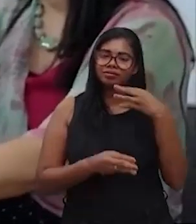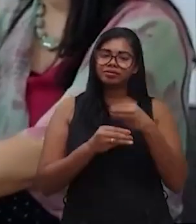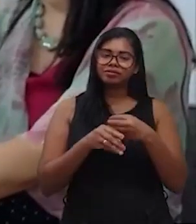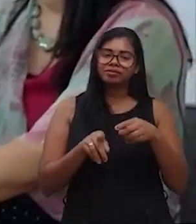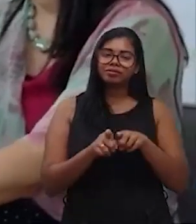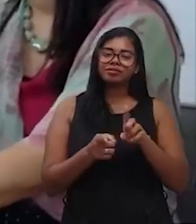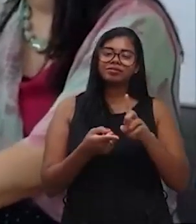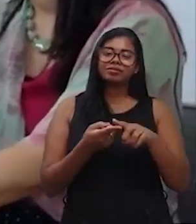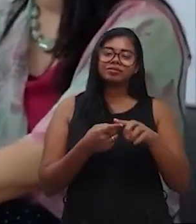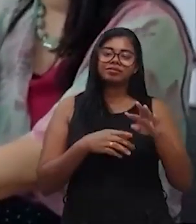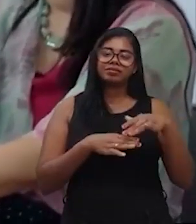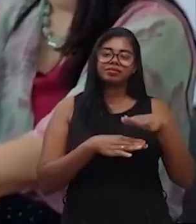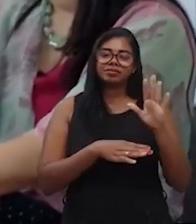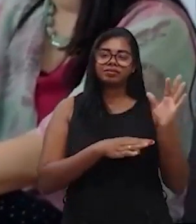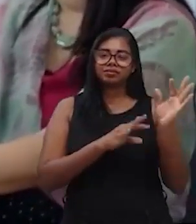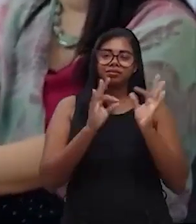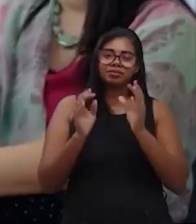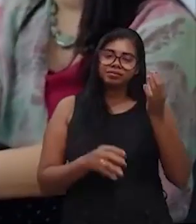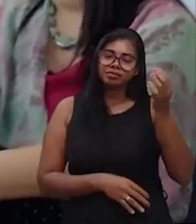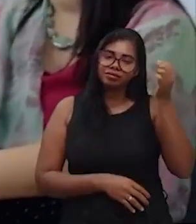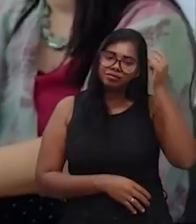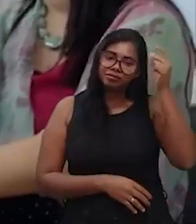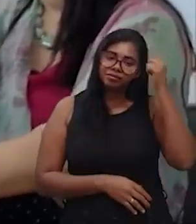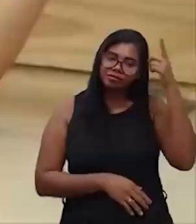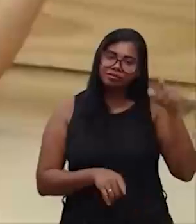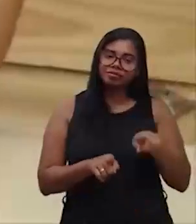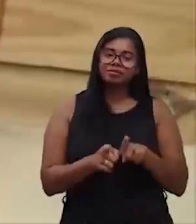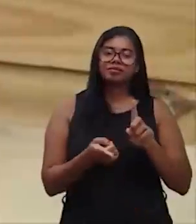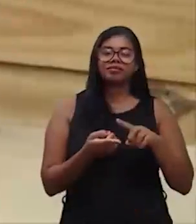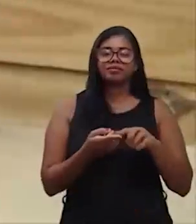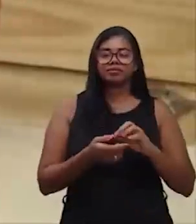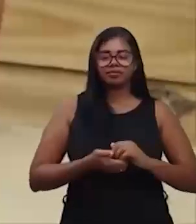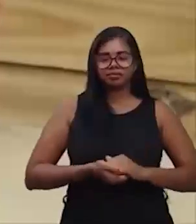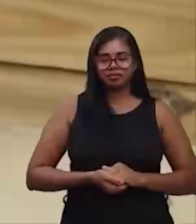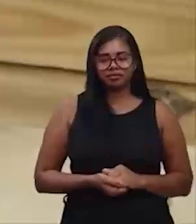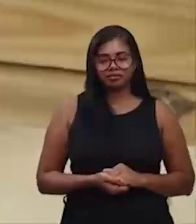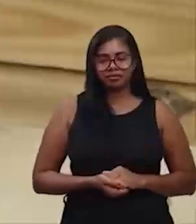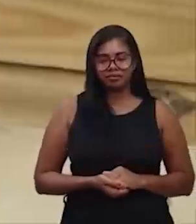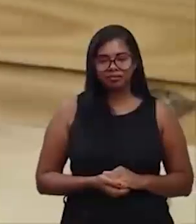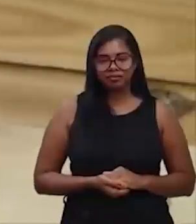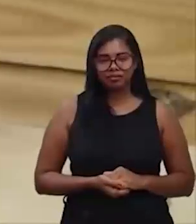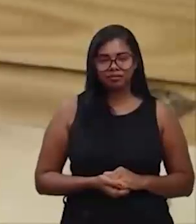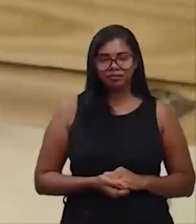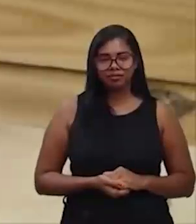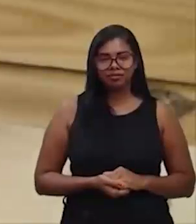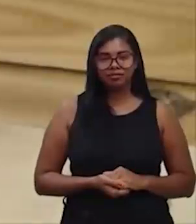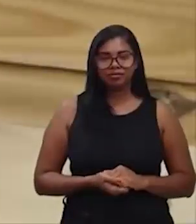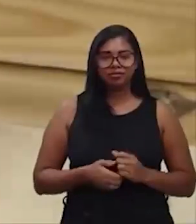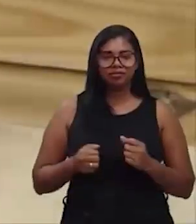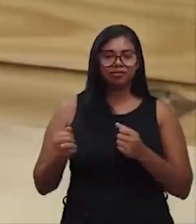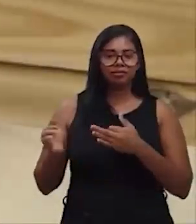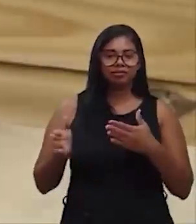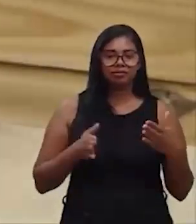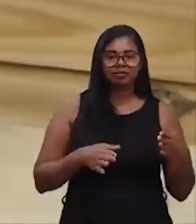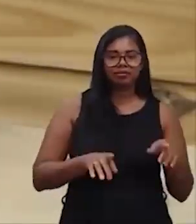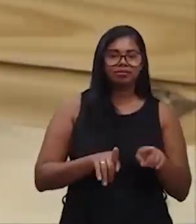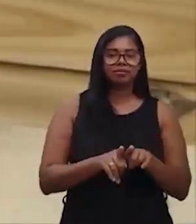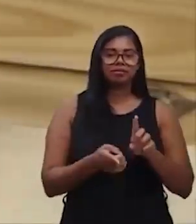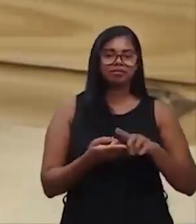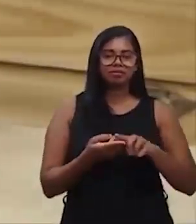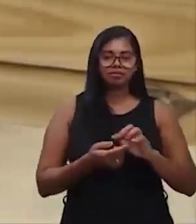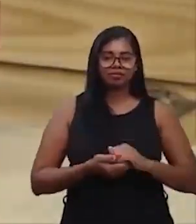manual, por mais que não seja naquela ideia do perfeito e tal, é justamente isso. É o processo do